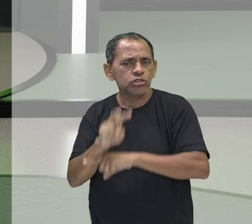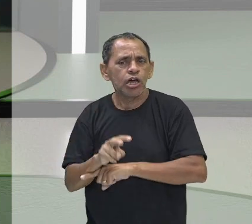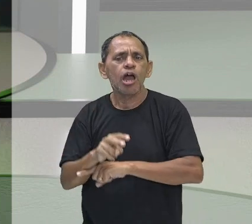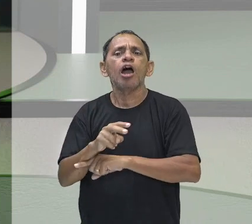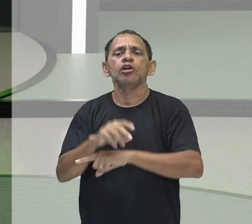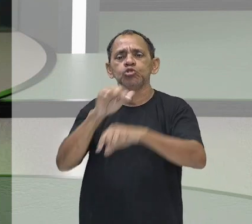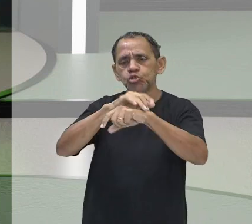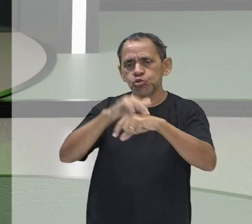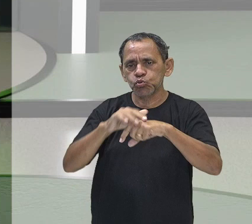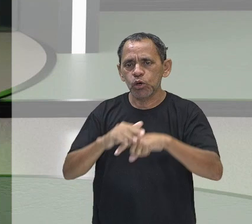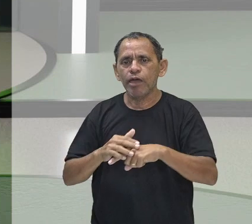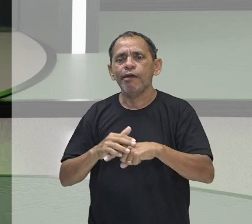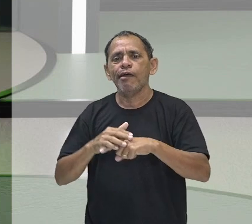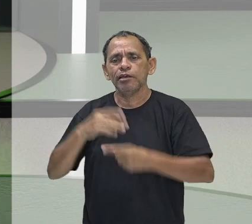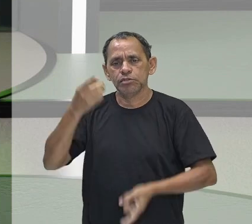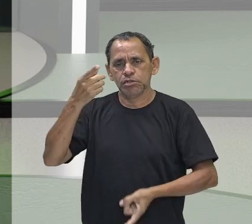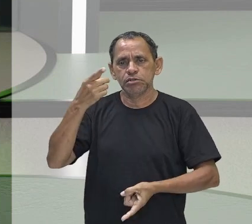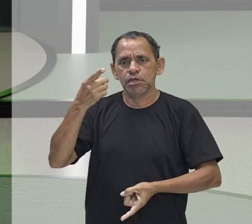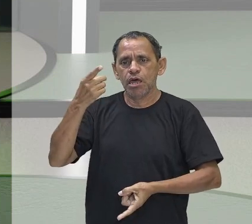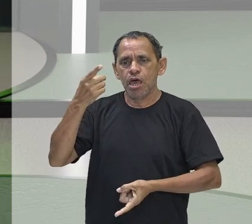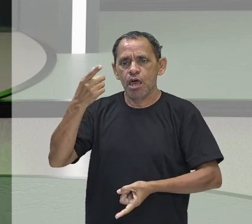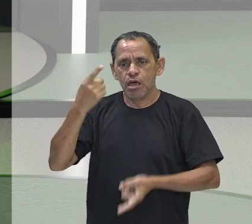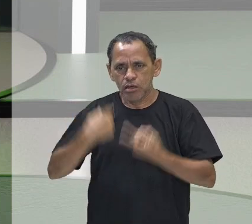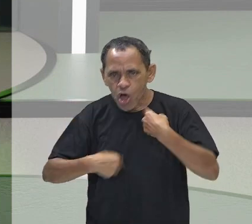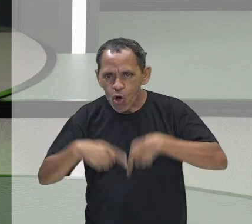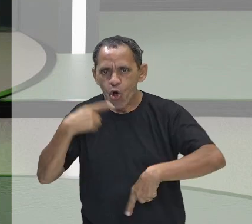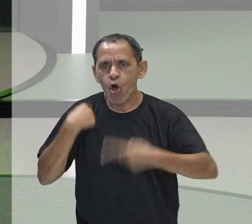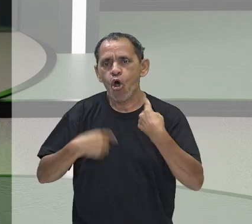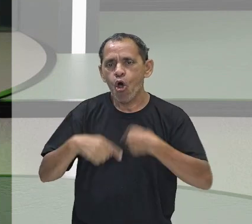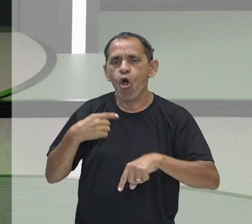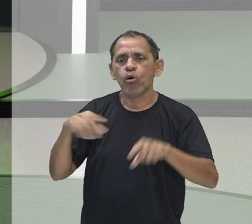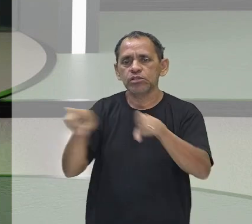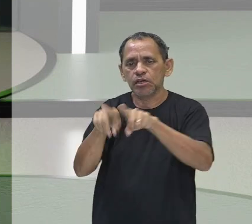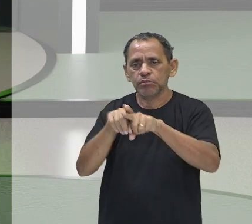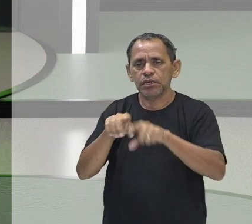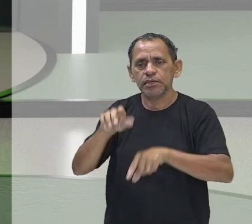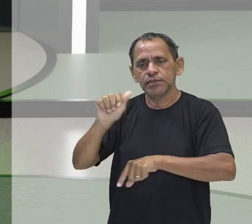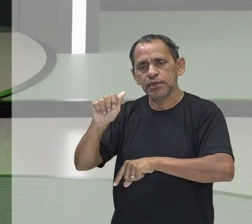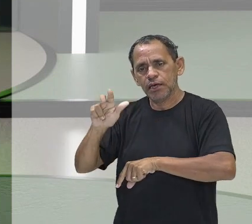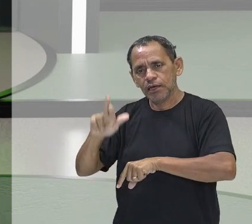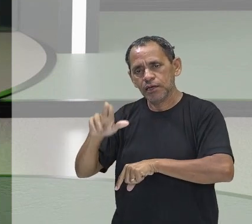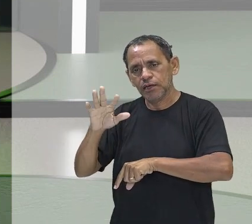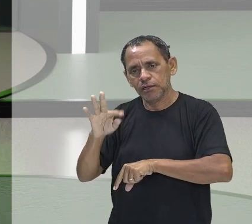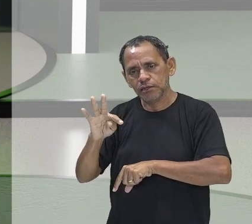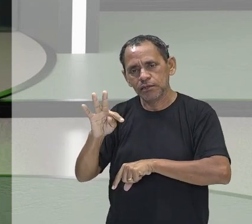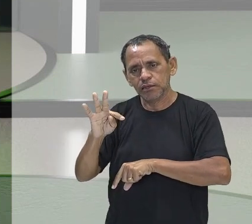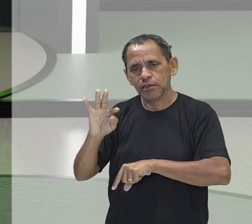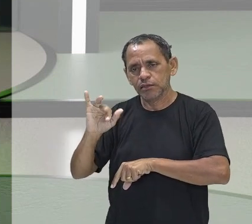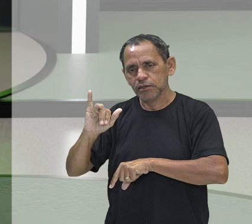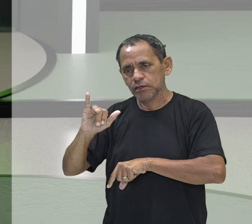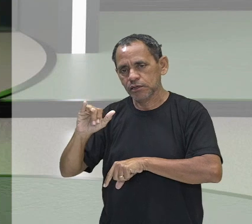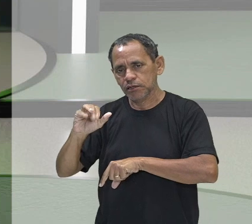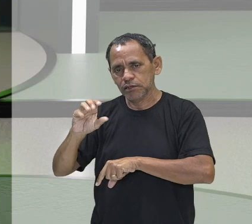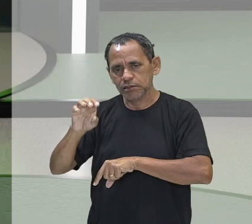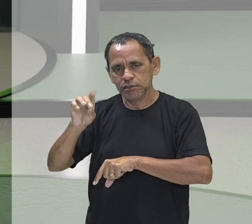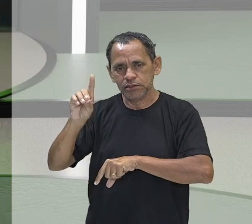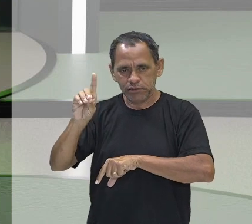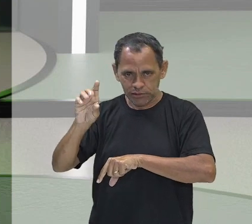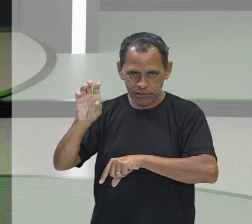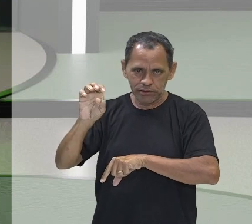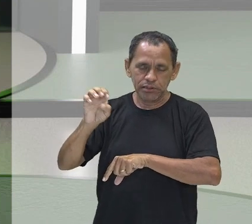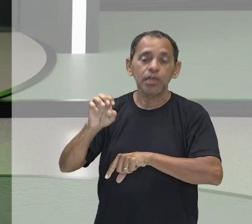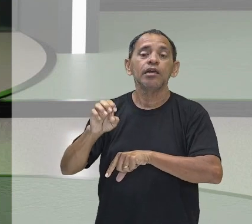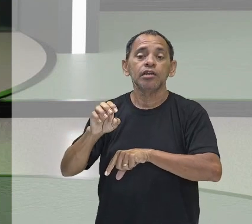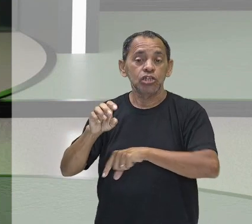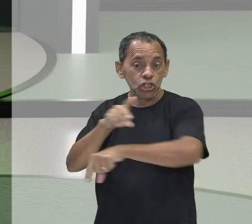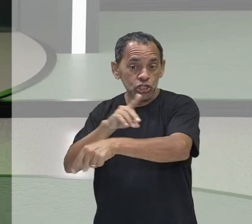a artrite, a reumatoide, na verdade, a artrite reumatoide, diabetes do tipo 1, que podem